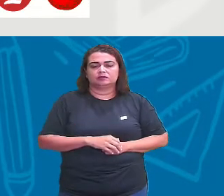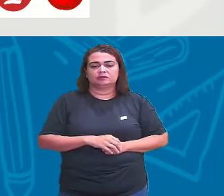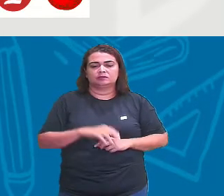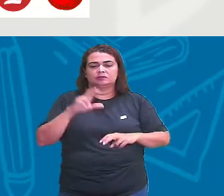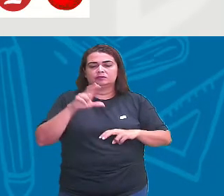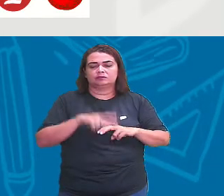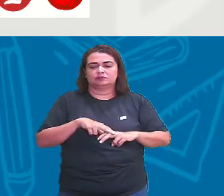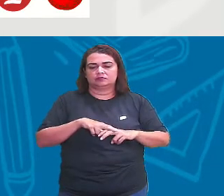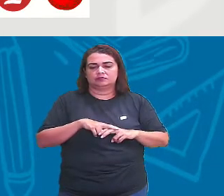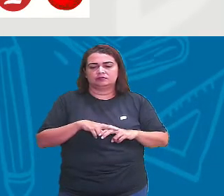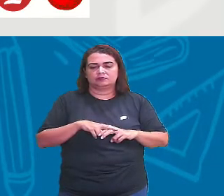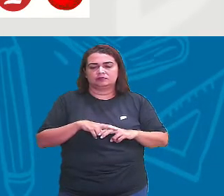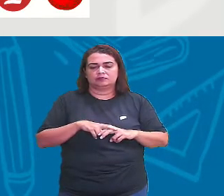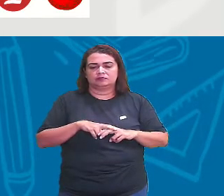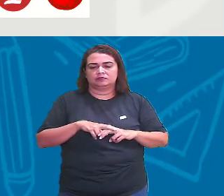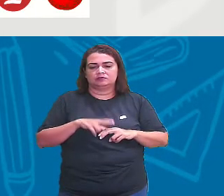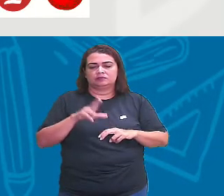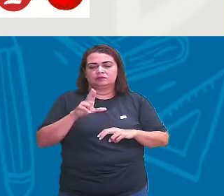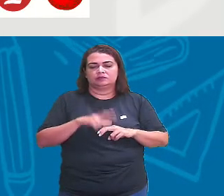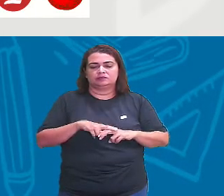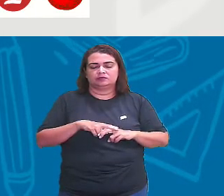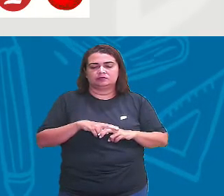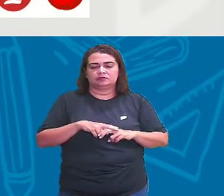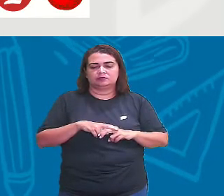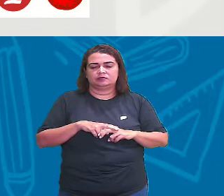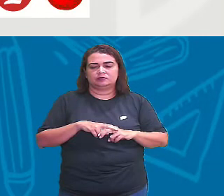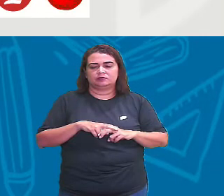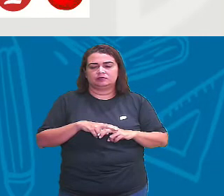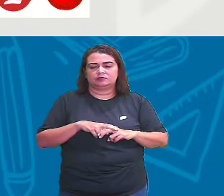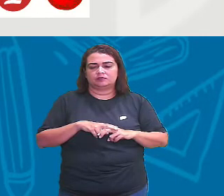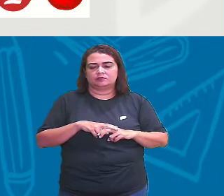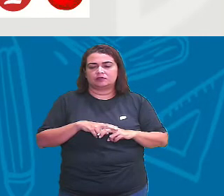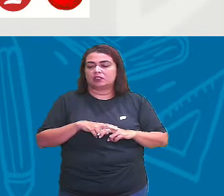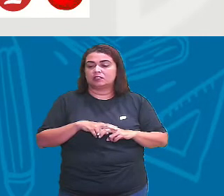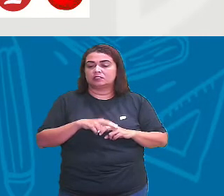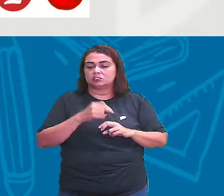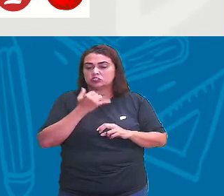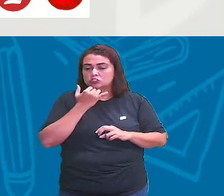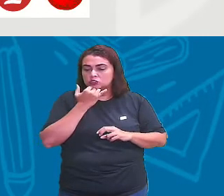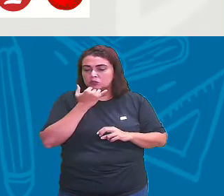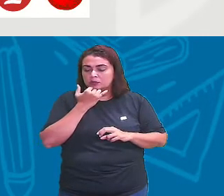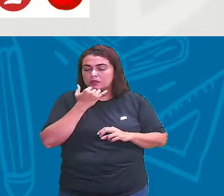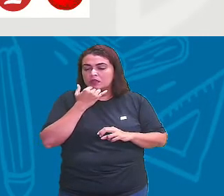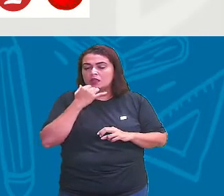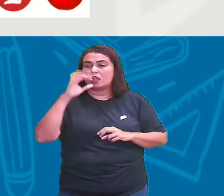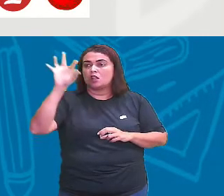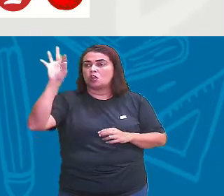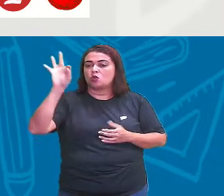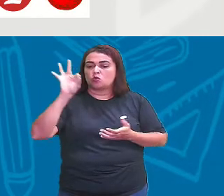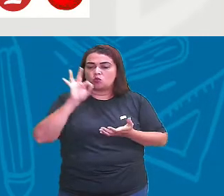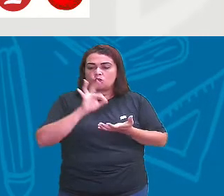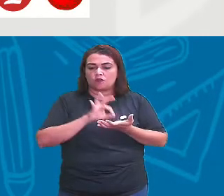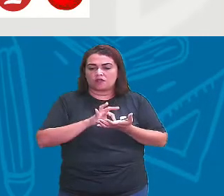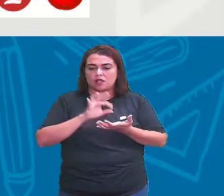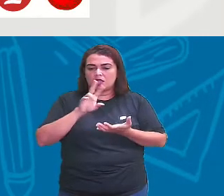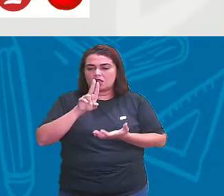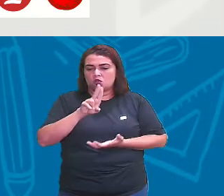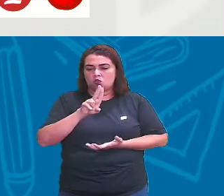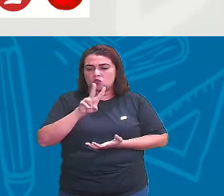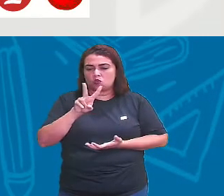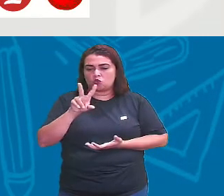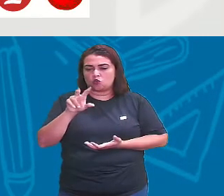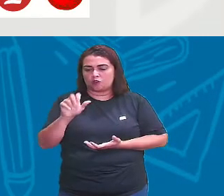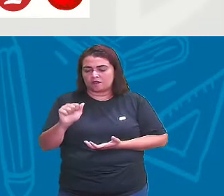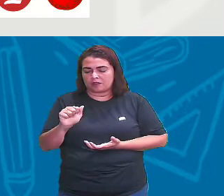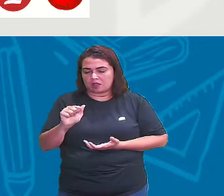tem uma imagem de uma uva. Tem letra U? Uva,